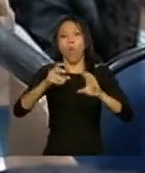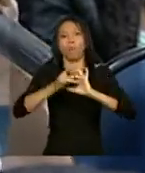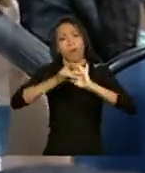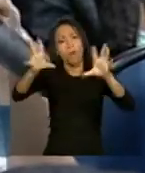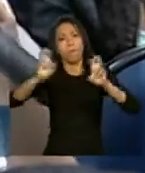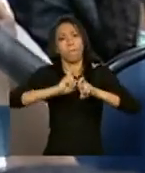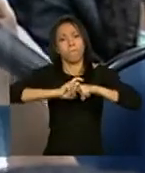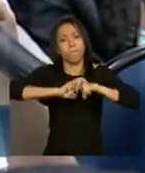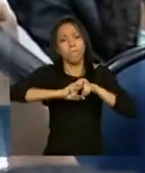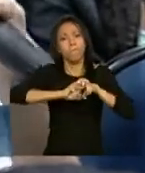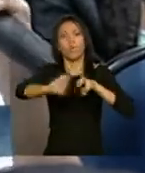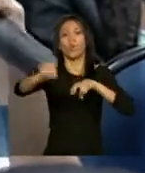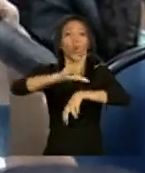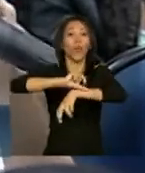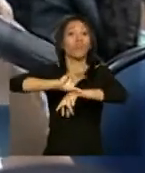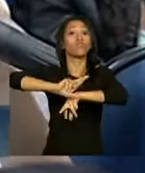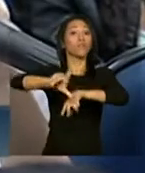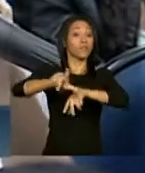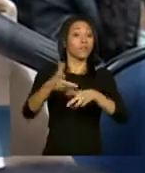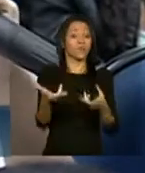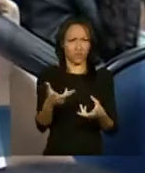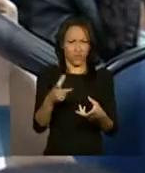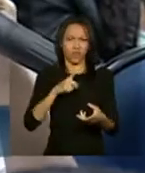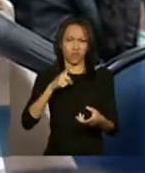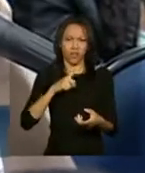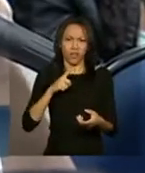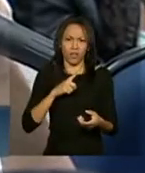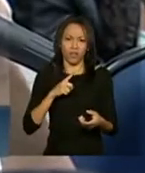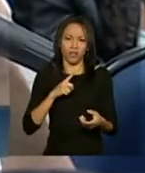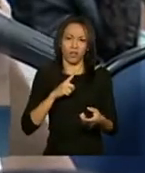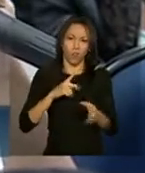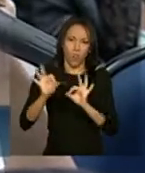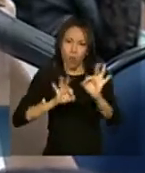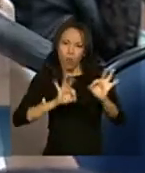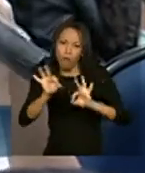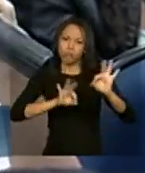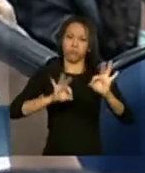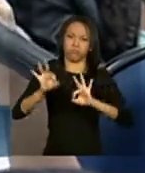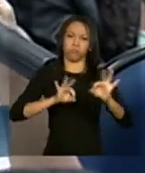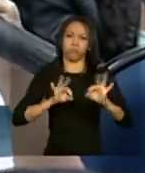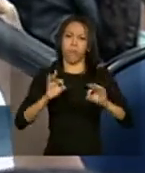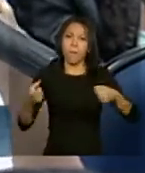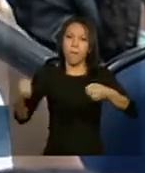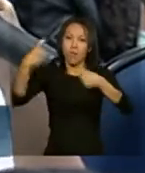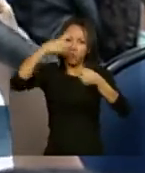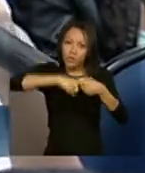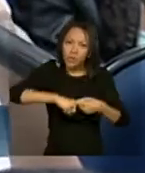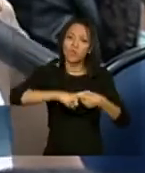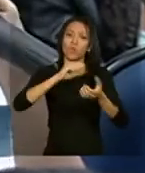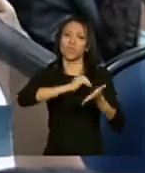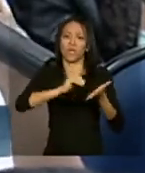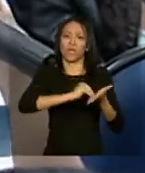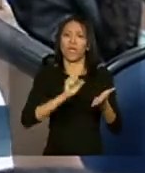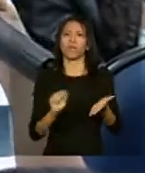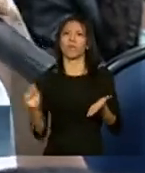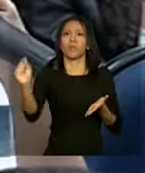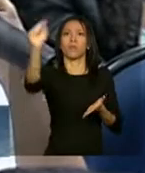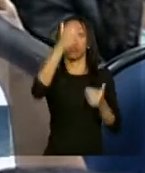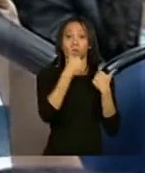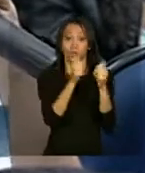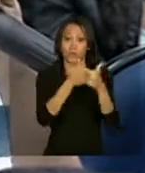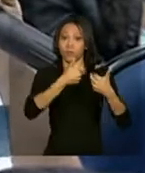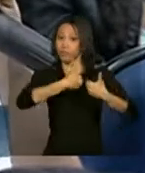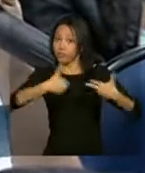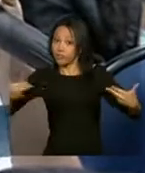até horários diferentes. Queria saber se existe alguma coisa no sentido de ter parcerias com secretarias de transportes locais